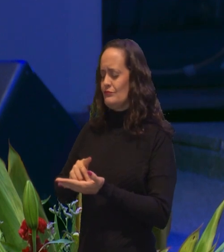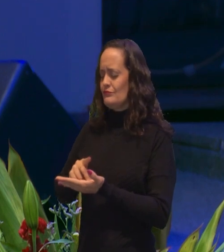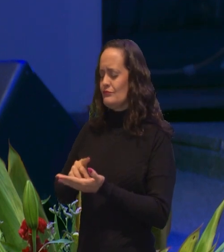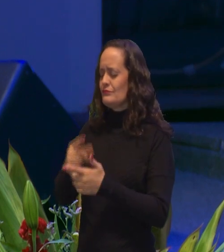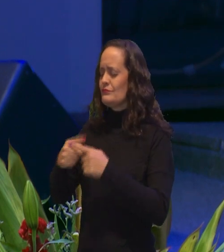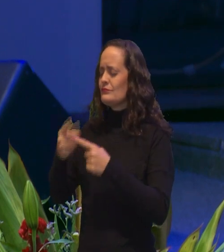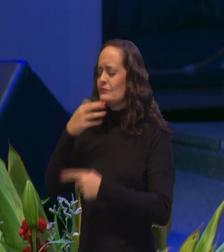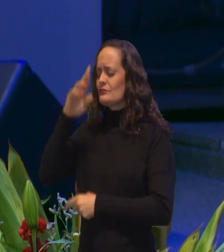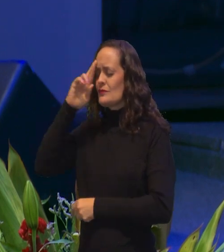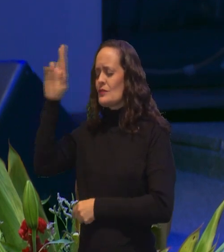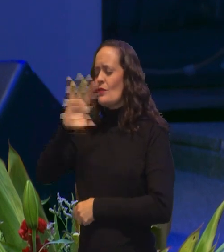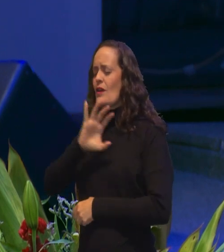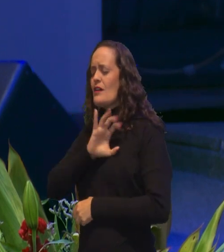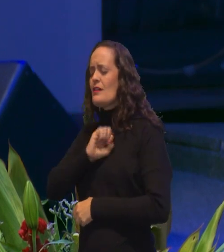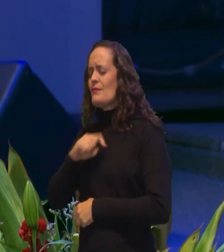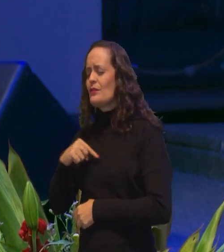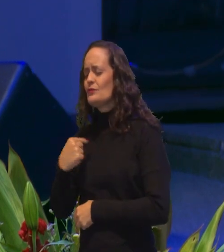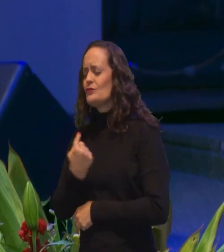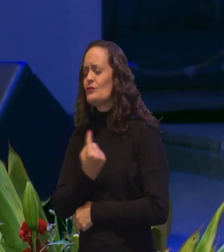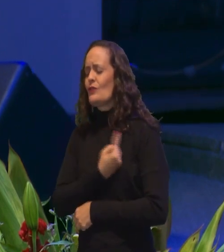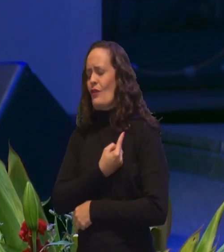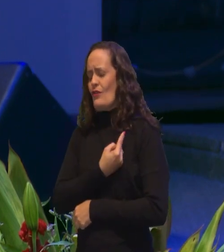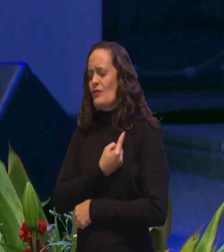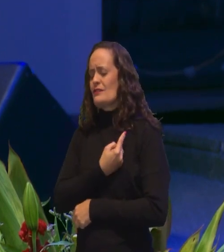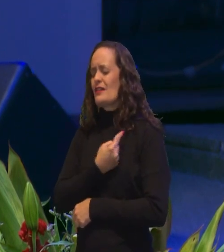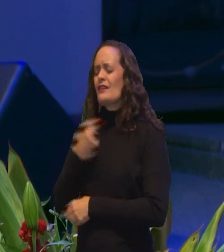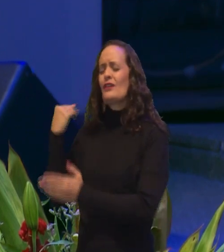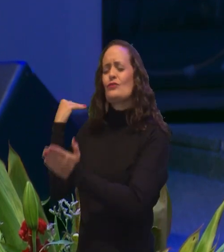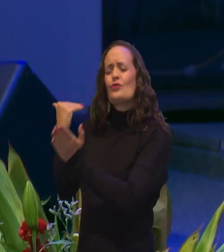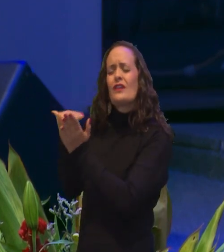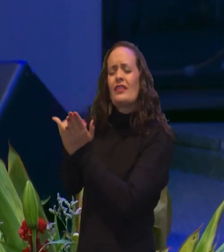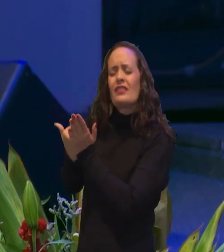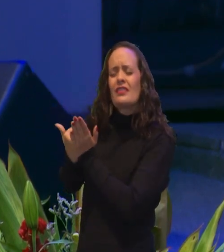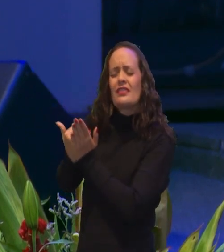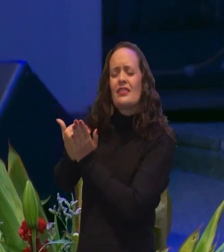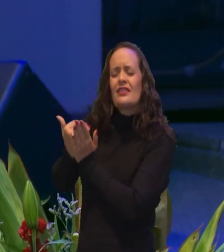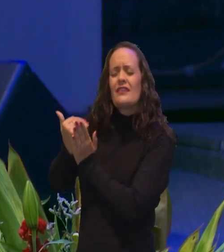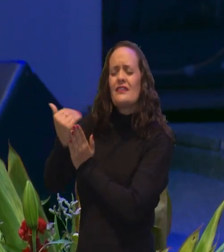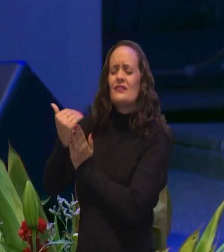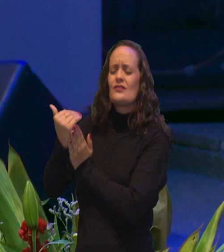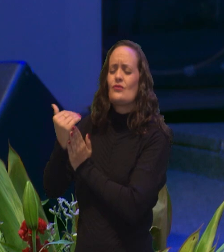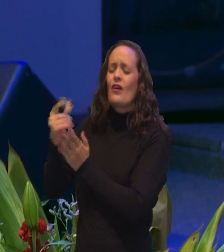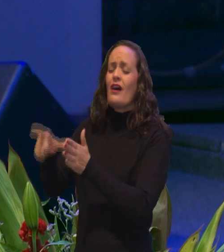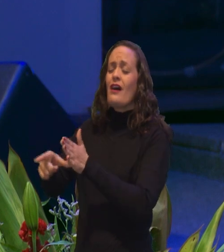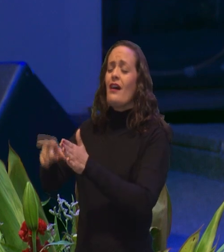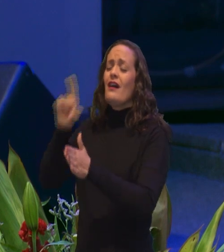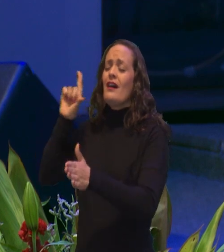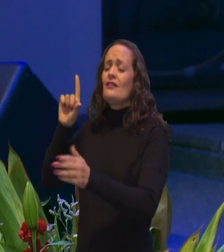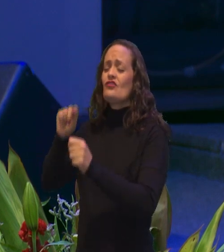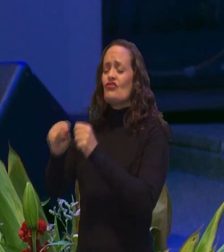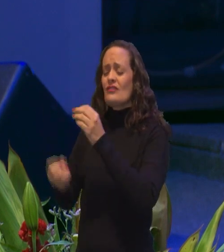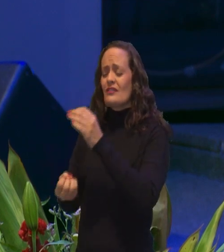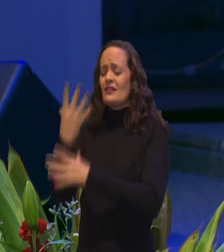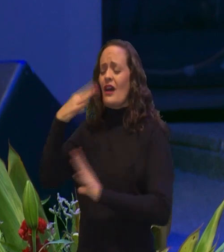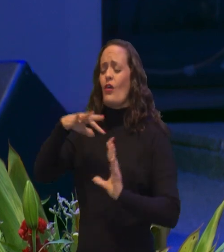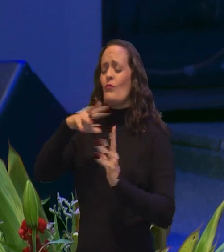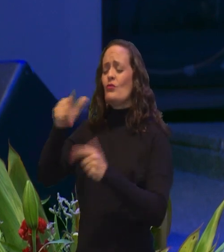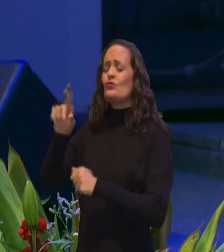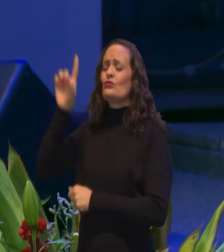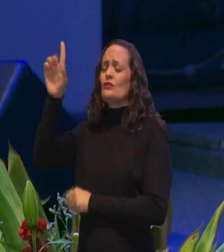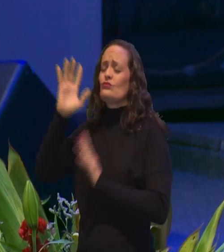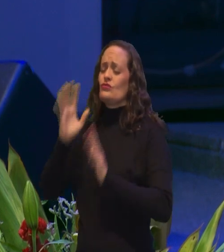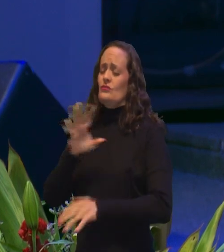Senhor nos ama verdadeiramente desde o início, desde antes da fundação do mundo. O Senhor já amava o teu